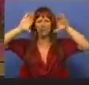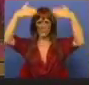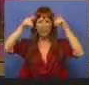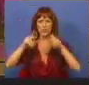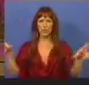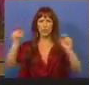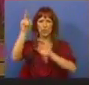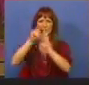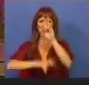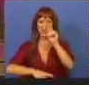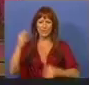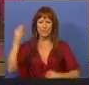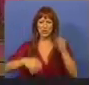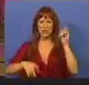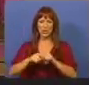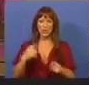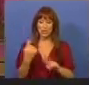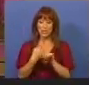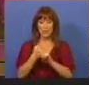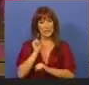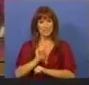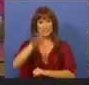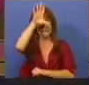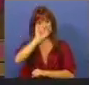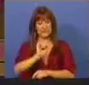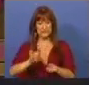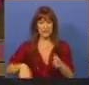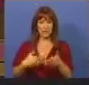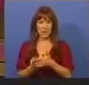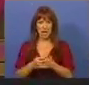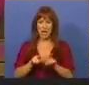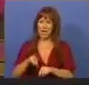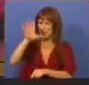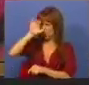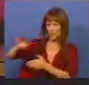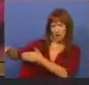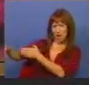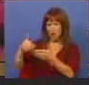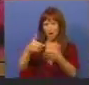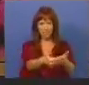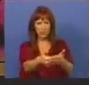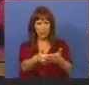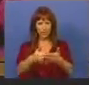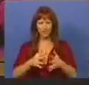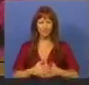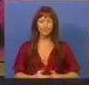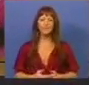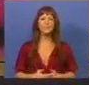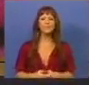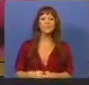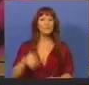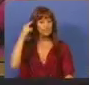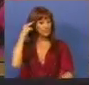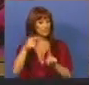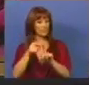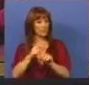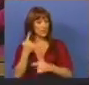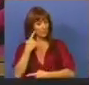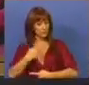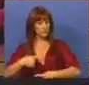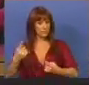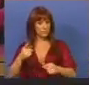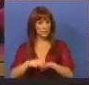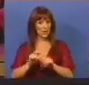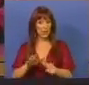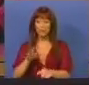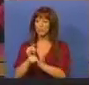regime jurídico dos bens públicos proposto pelo Governo. As intenções demonstradas